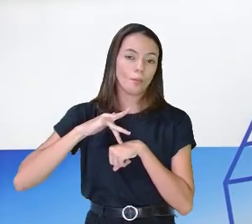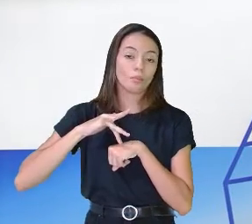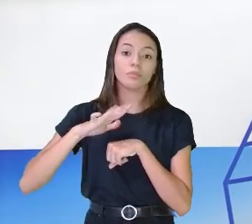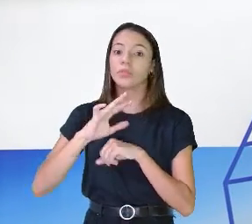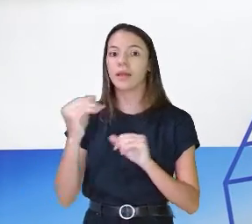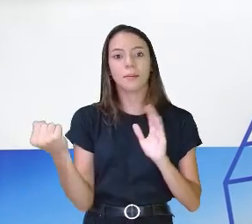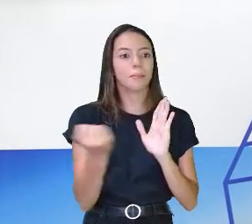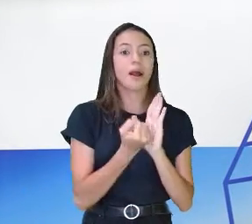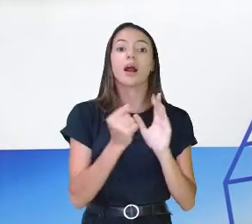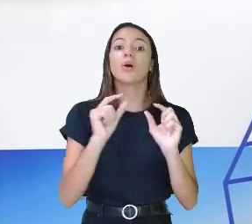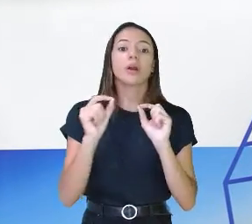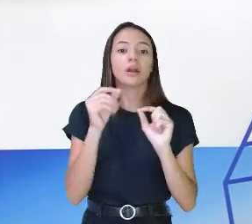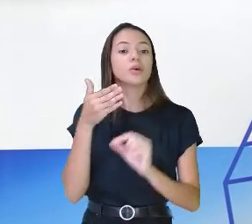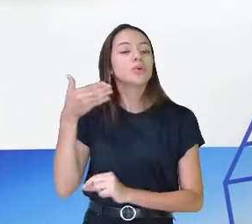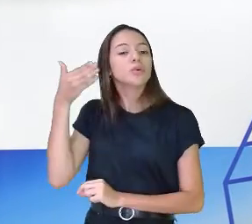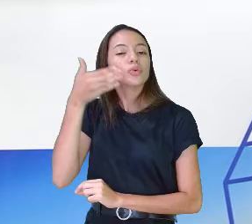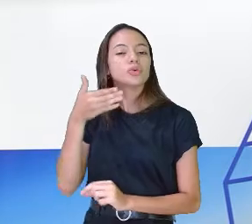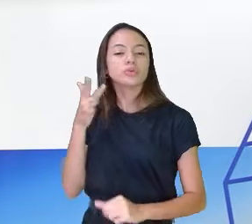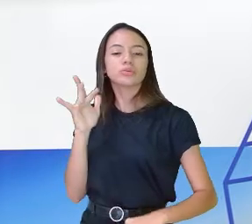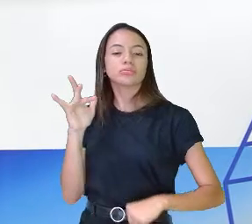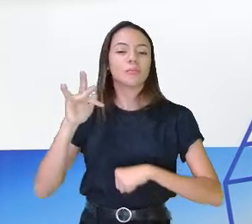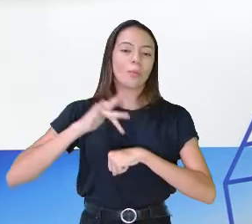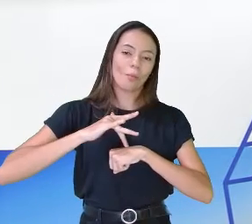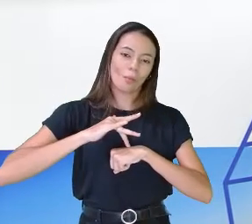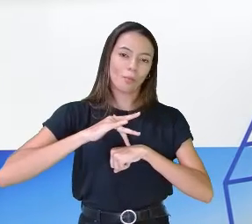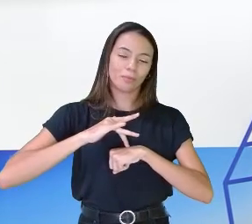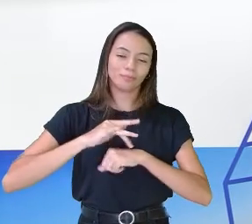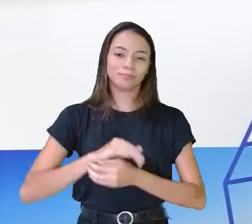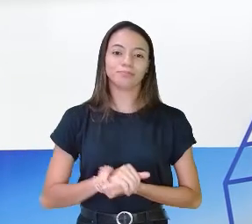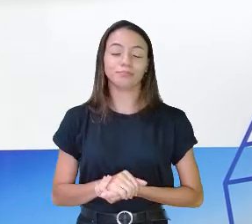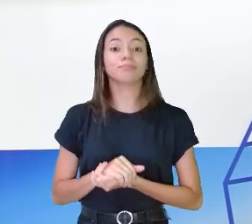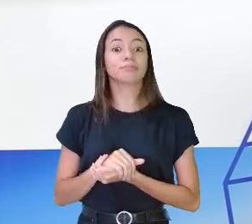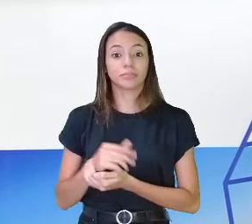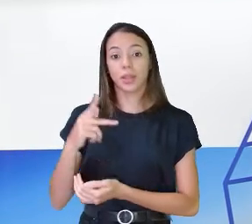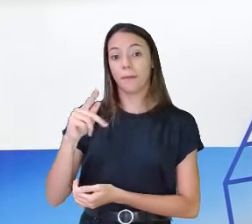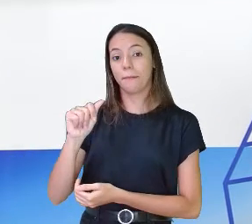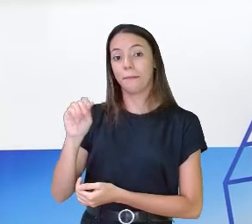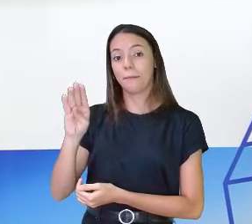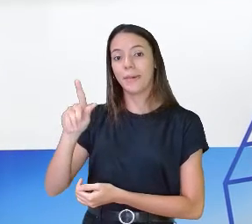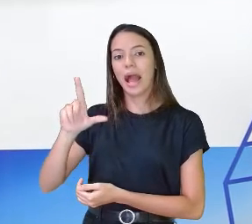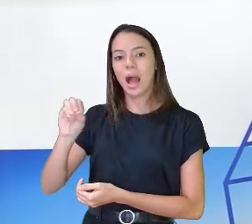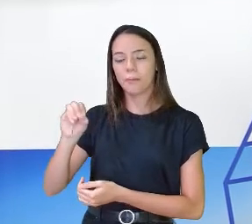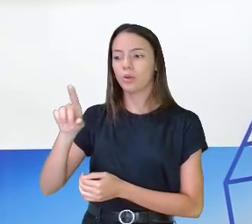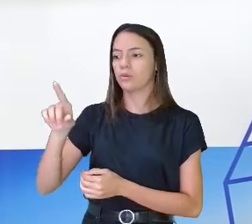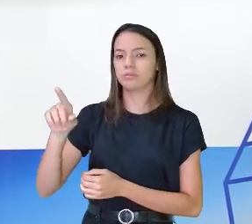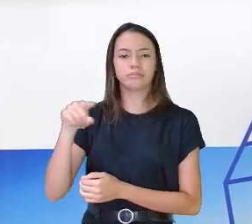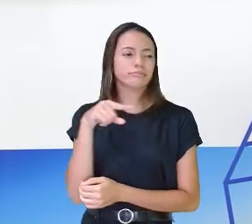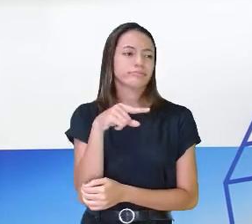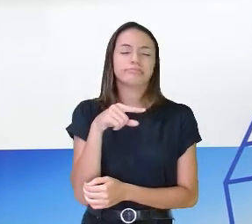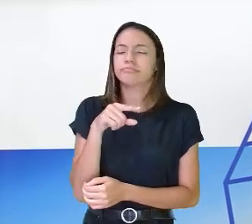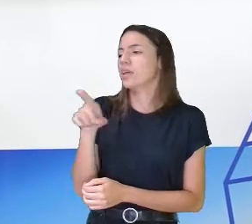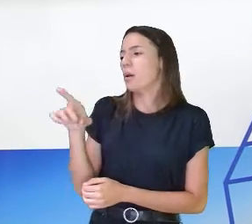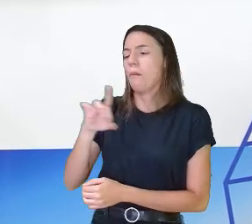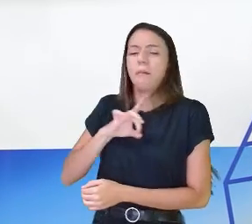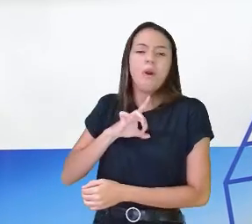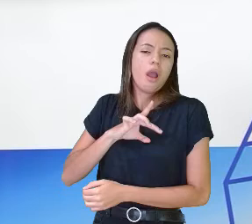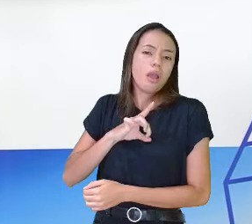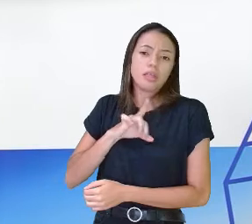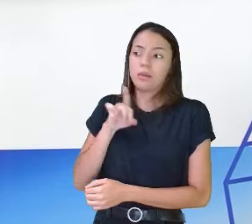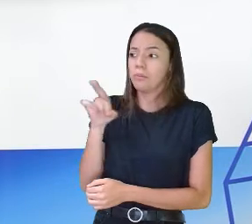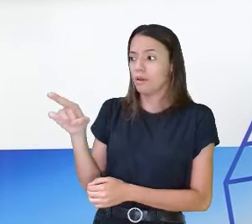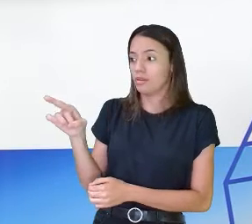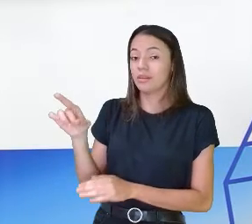a fala irônica, tá? Então, assim, quando Pablo diz que está morrendo de medo de Leandro, na verdade, ele tem a intenção de